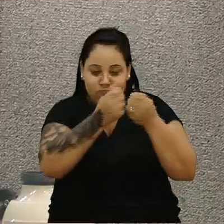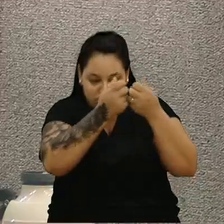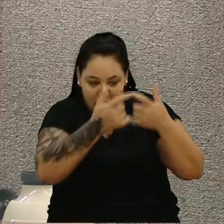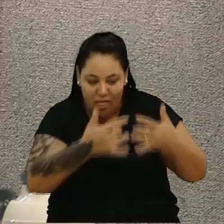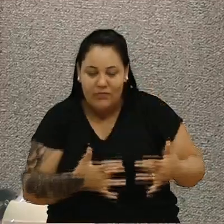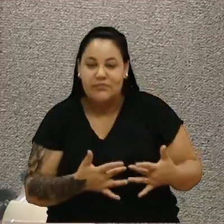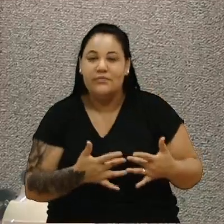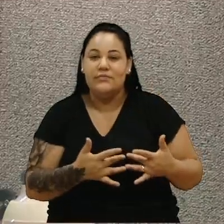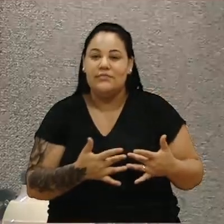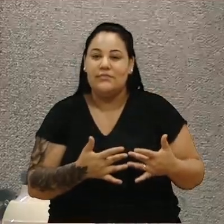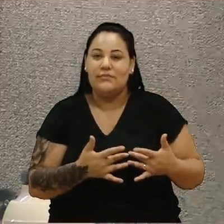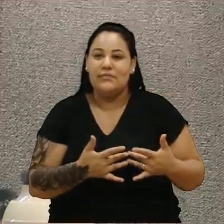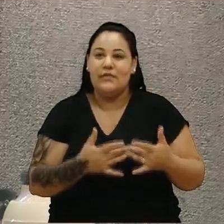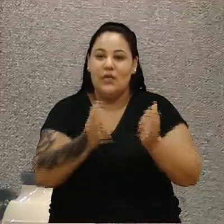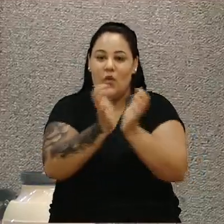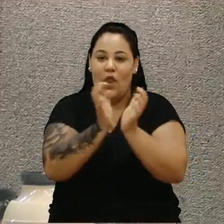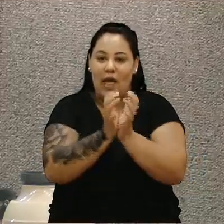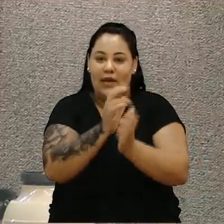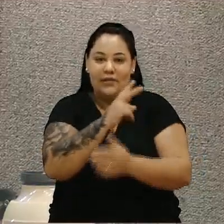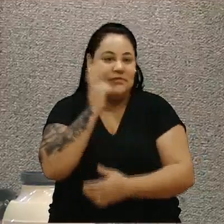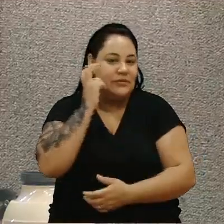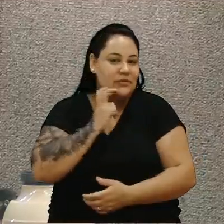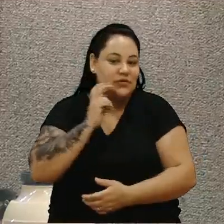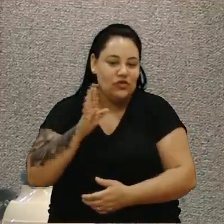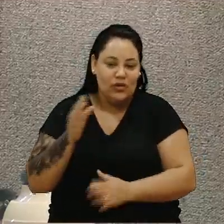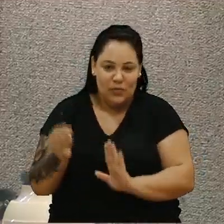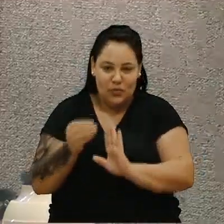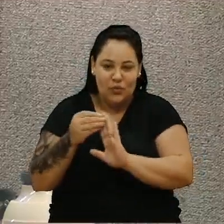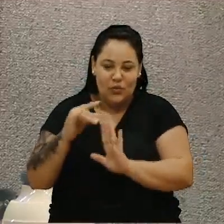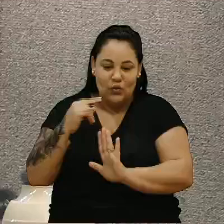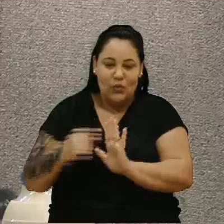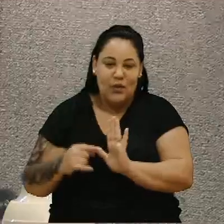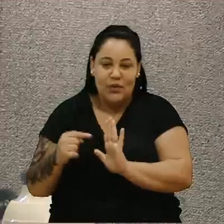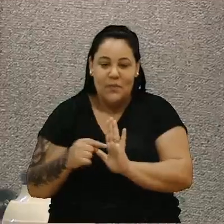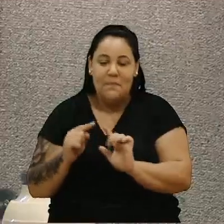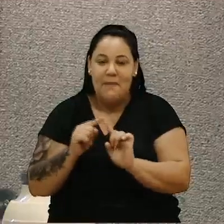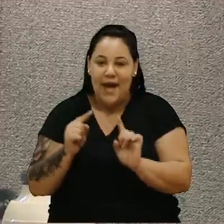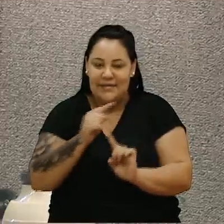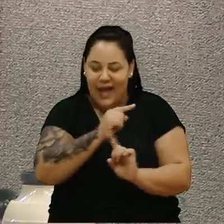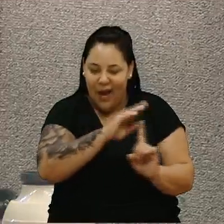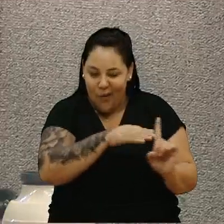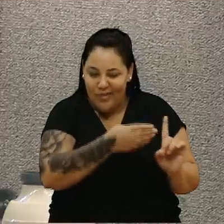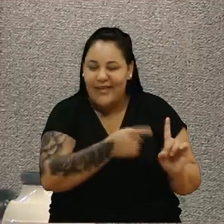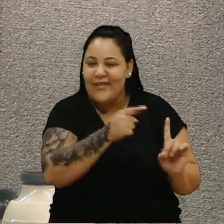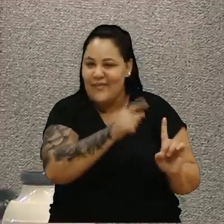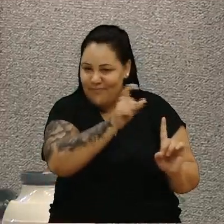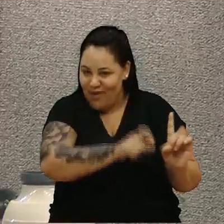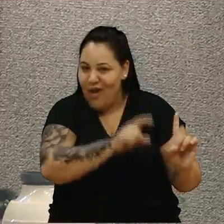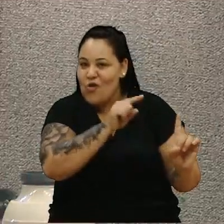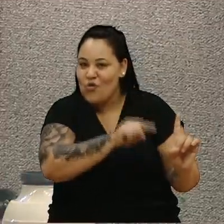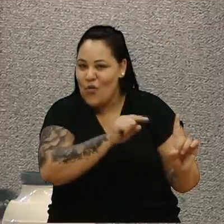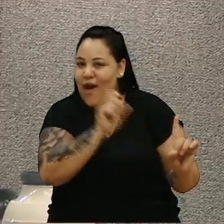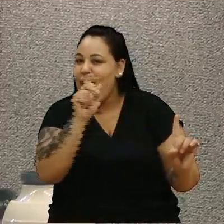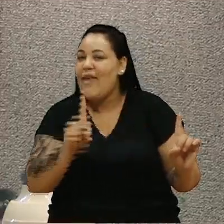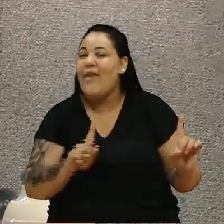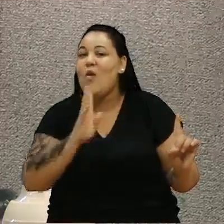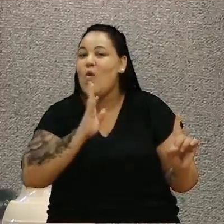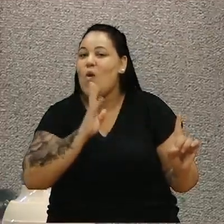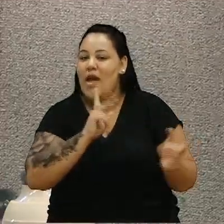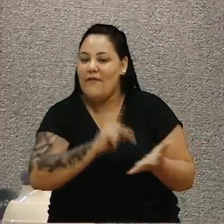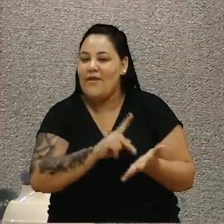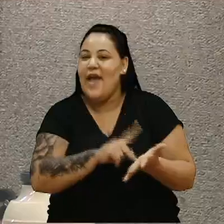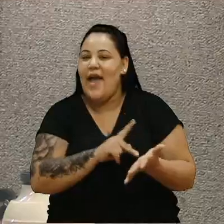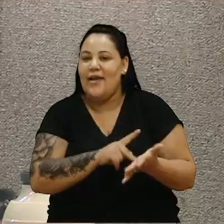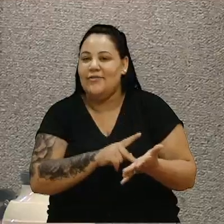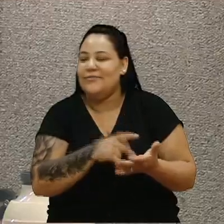nosso colega vereador Daniel Santos, mas ela é uma pessoa que, para quem conhece, realmente quase